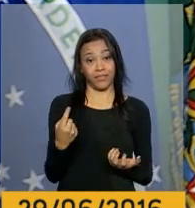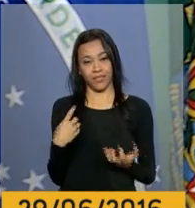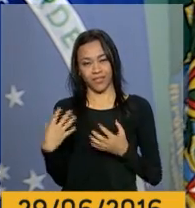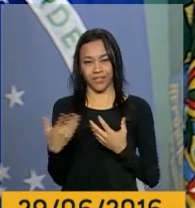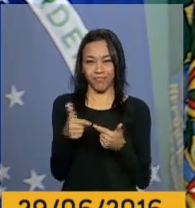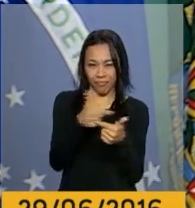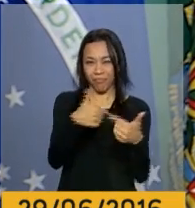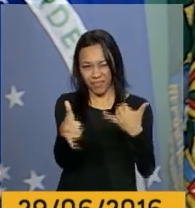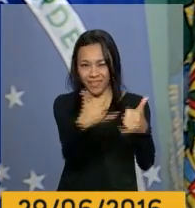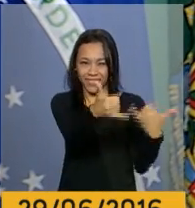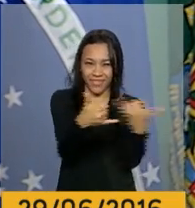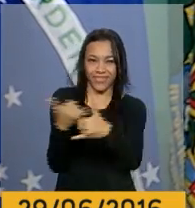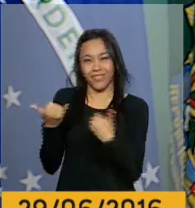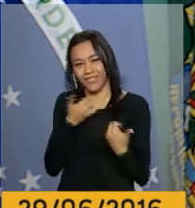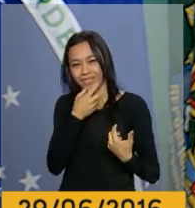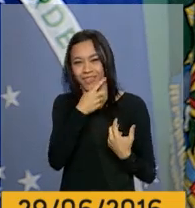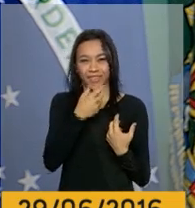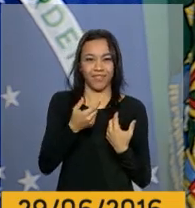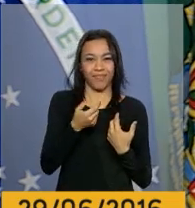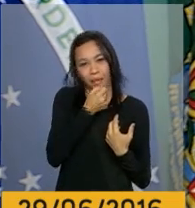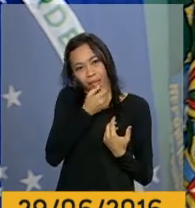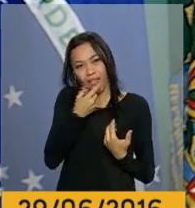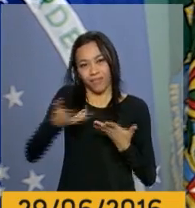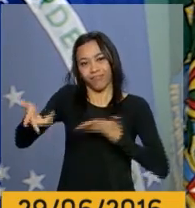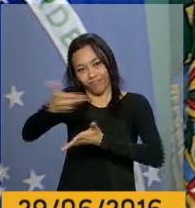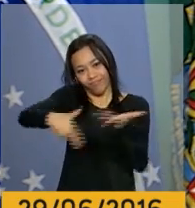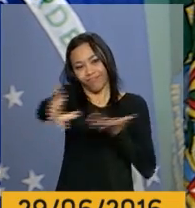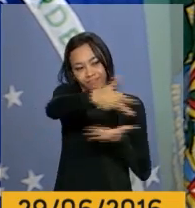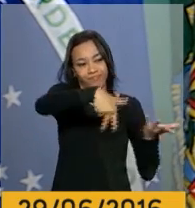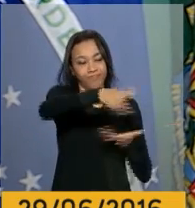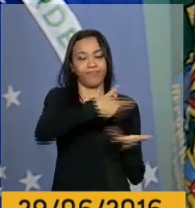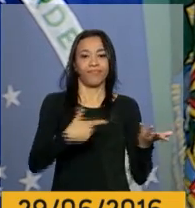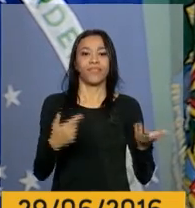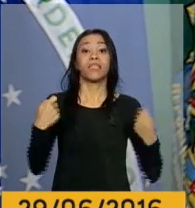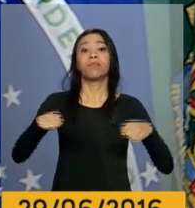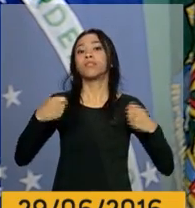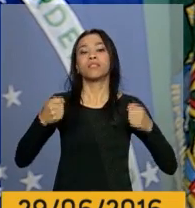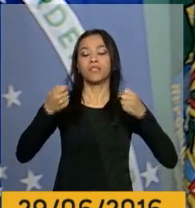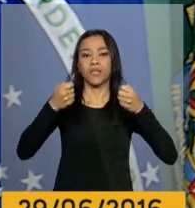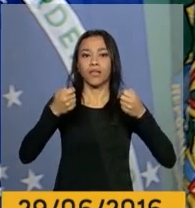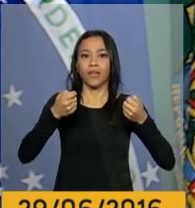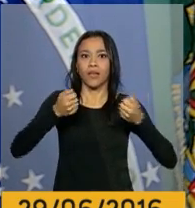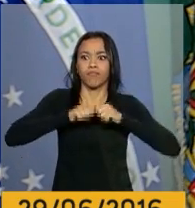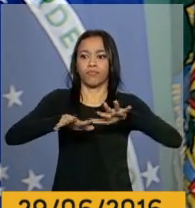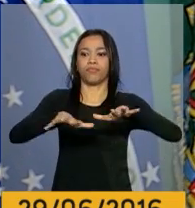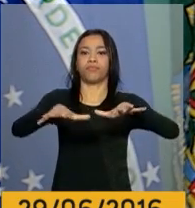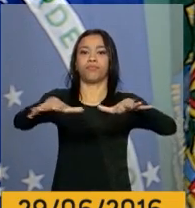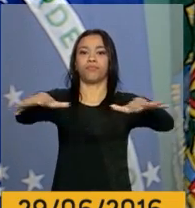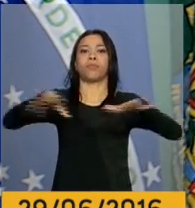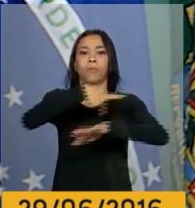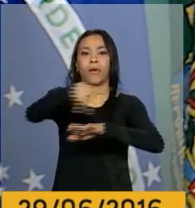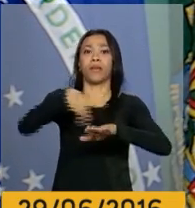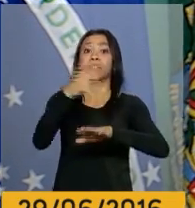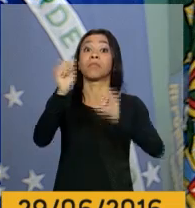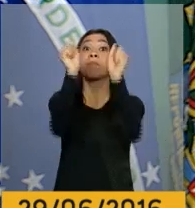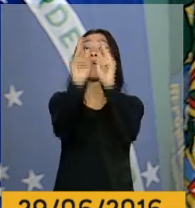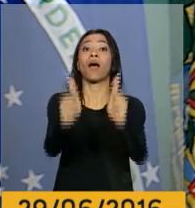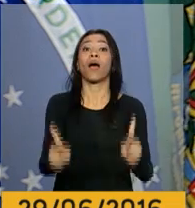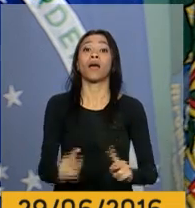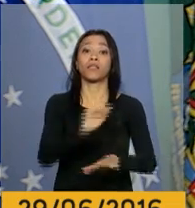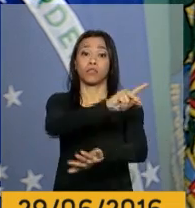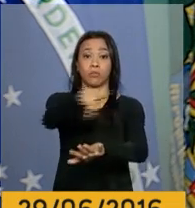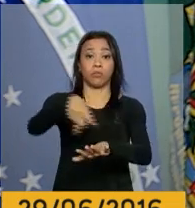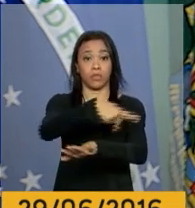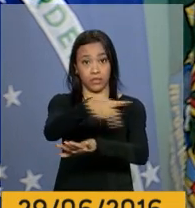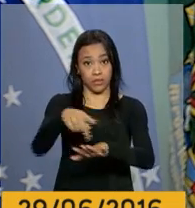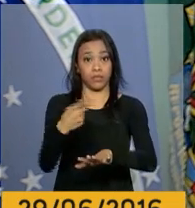estou falando aqui, não é? E é uma descontração que deve tomar conta do país, para que nós pacifiquemos o país, eu insisto